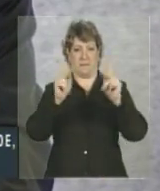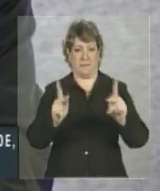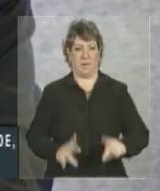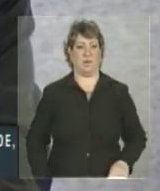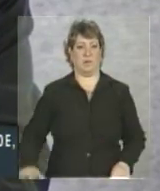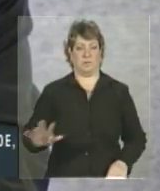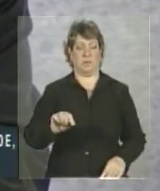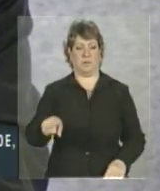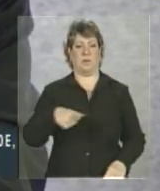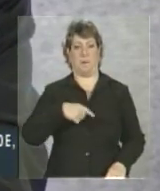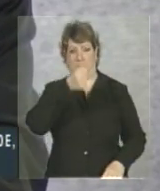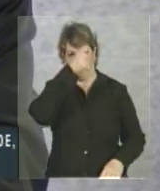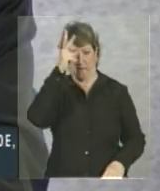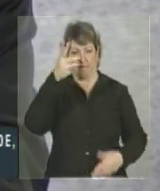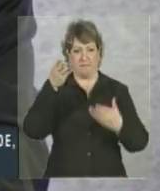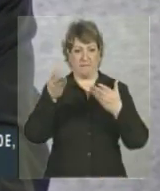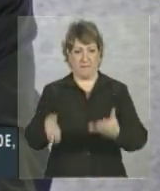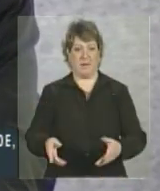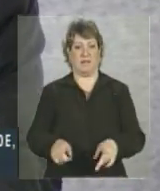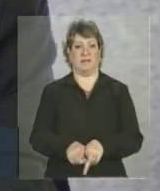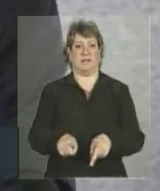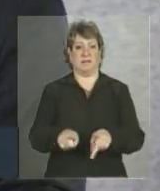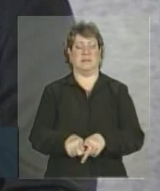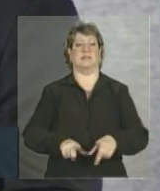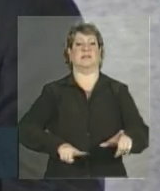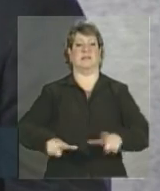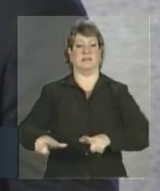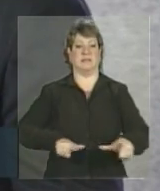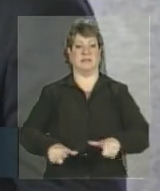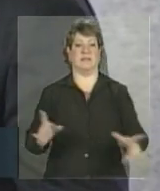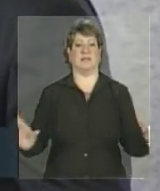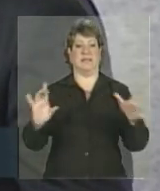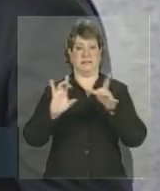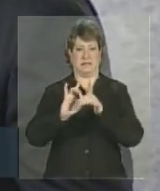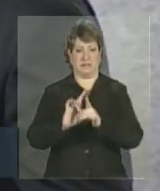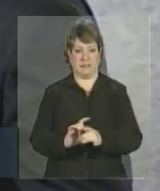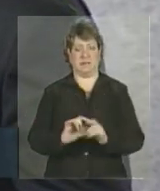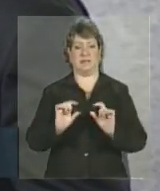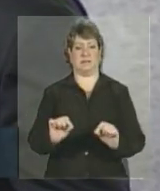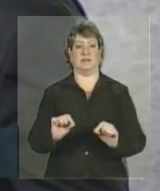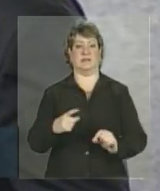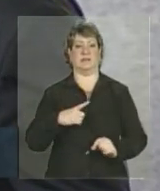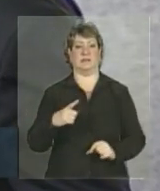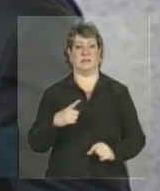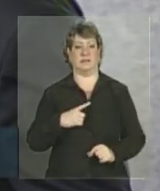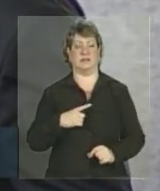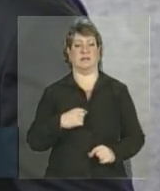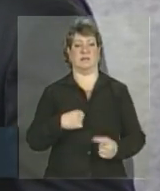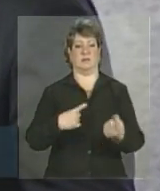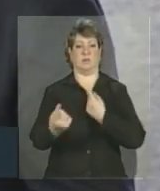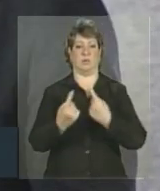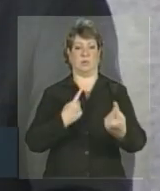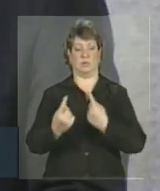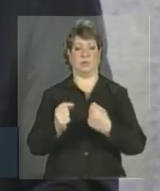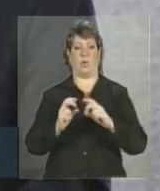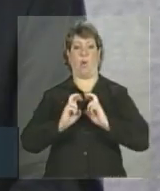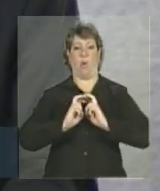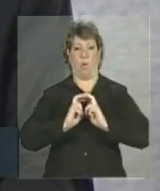nosso querido prefeito Elmano Ferrer. Trabalhamos a integração do sistema rodoviário com o